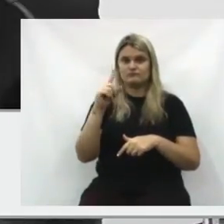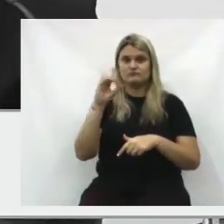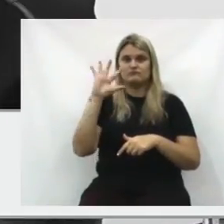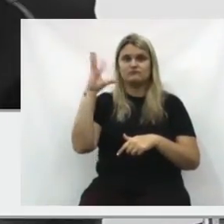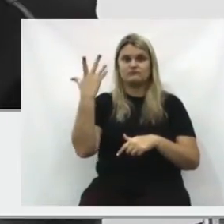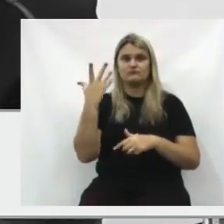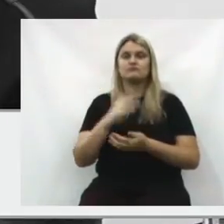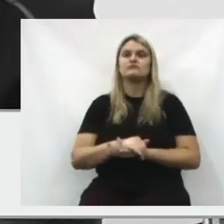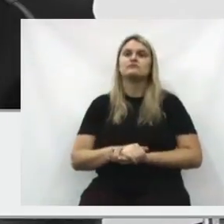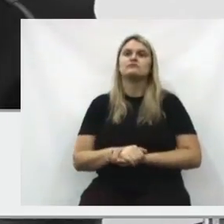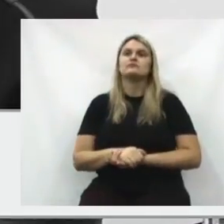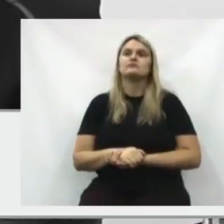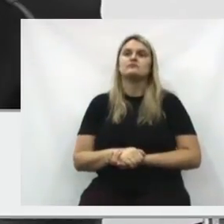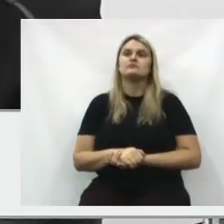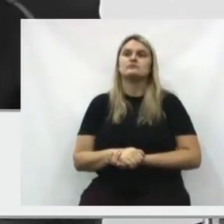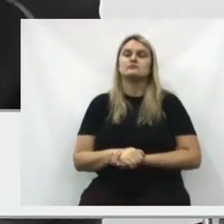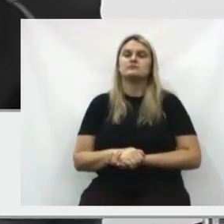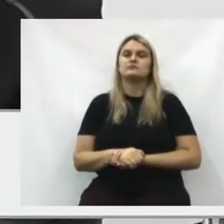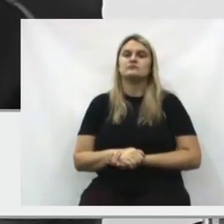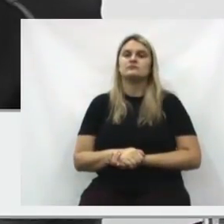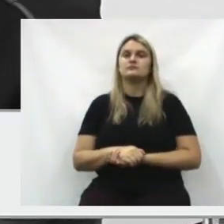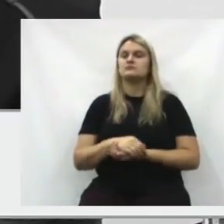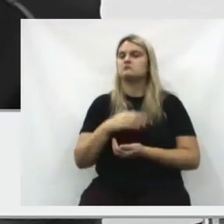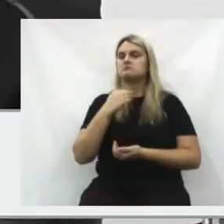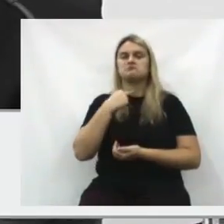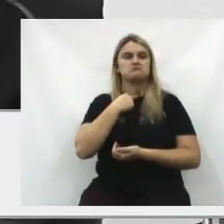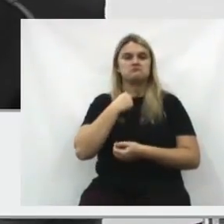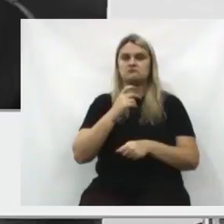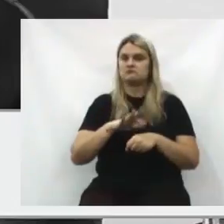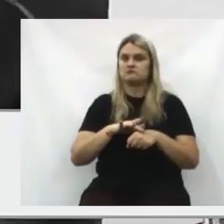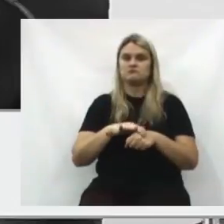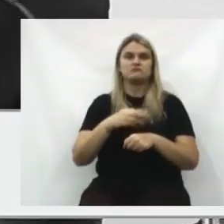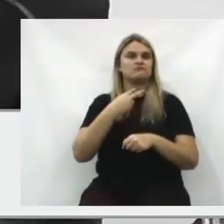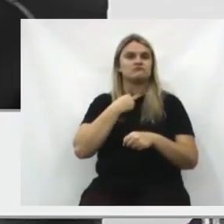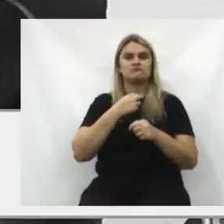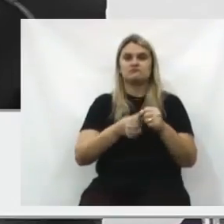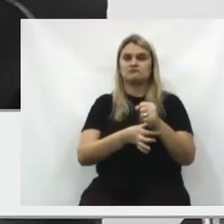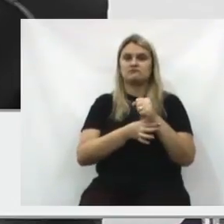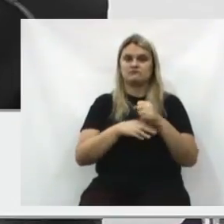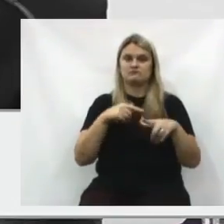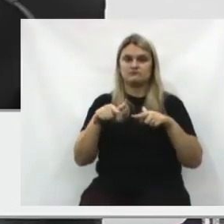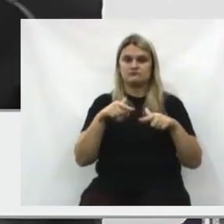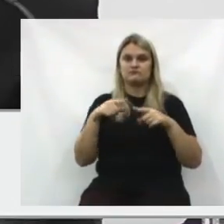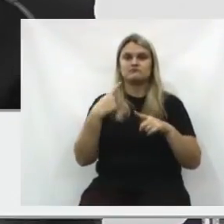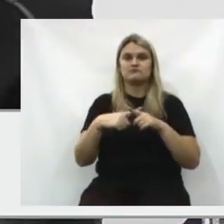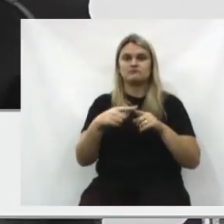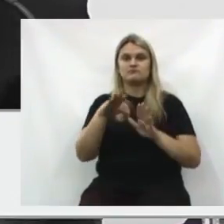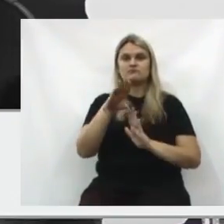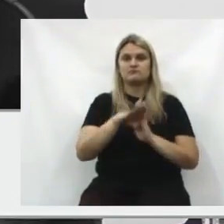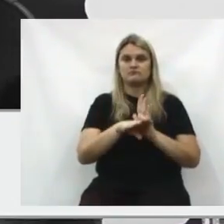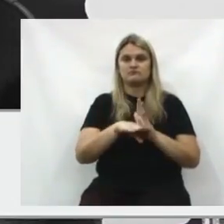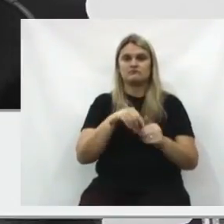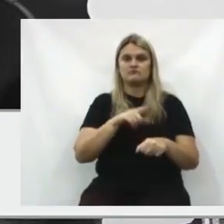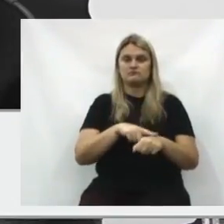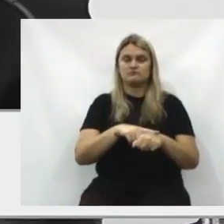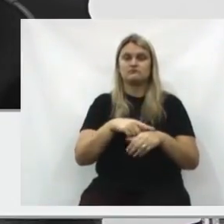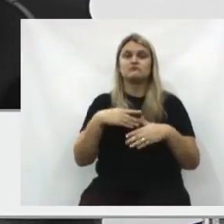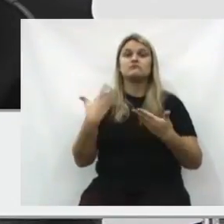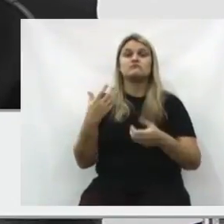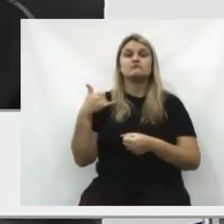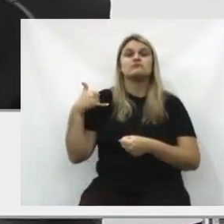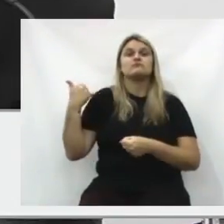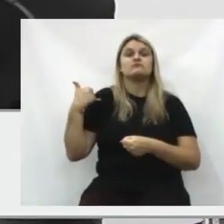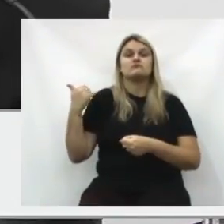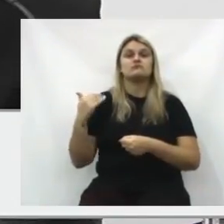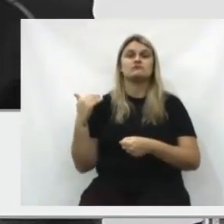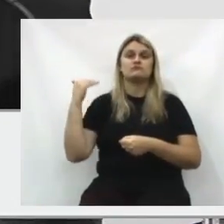não acontece, né? Ninguém pode ficar doente, não pode ter seguro-desemprego, porque vai descontar tudo isso.